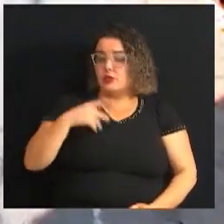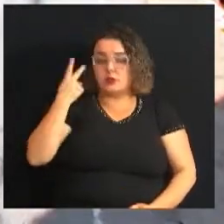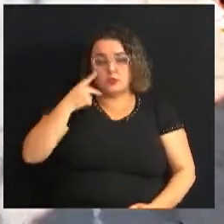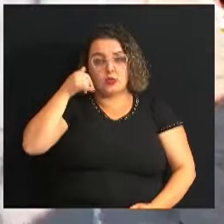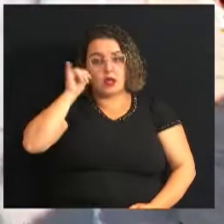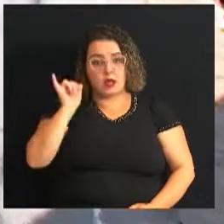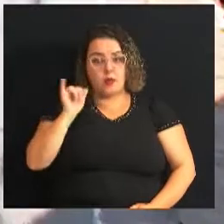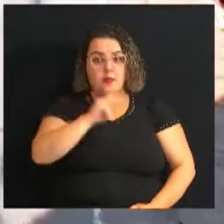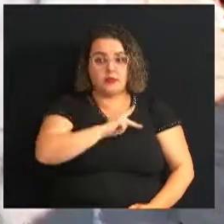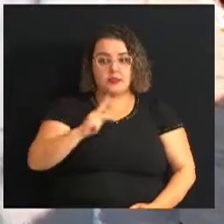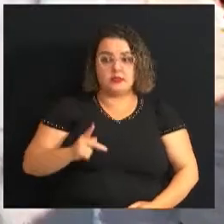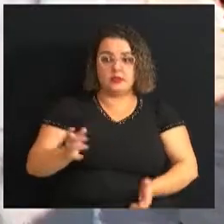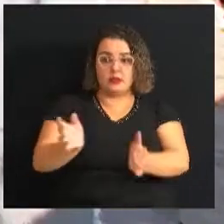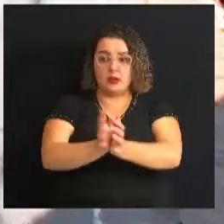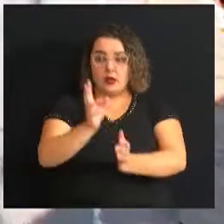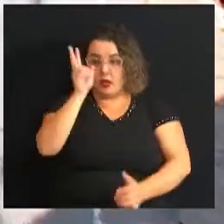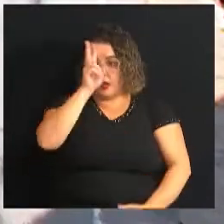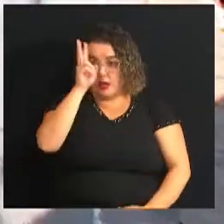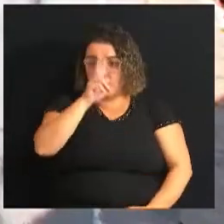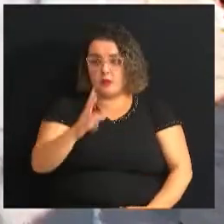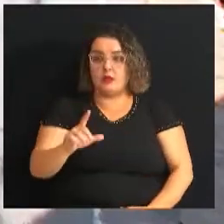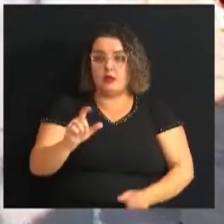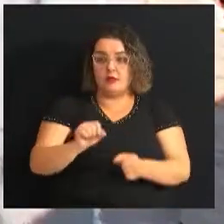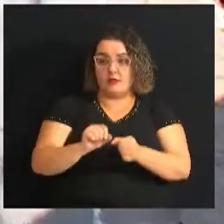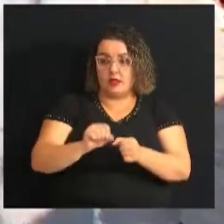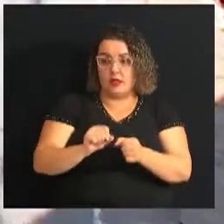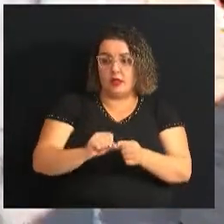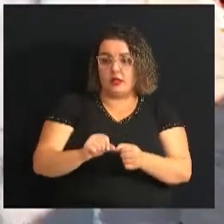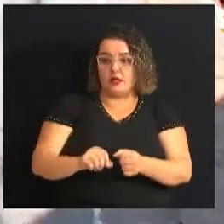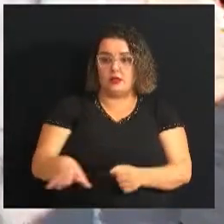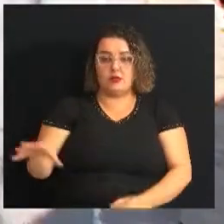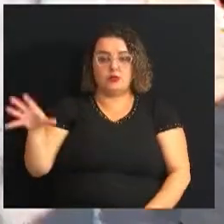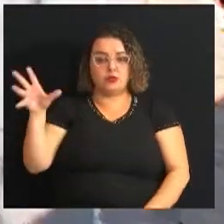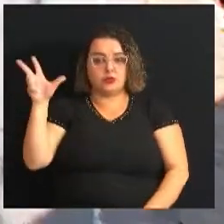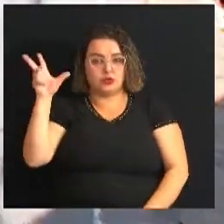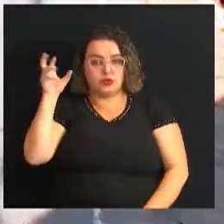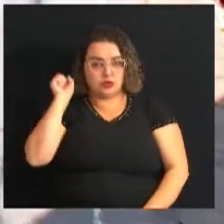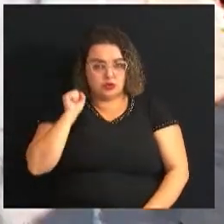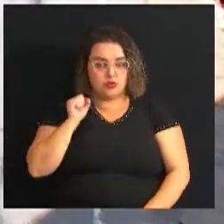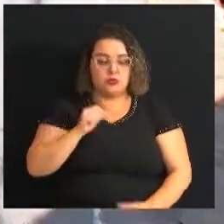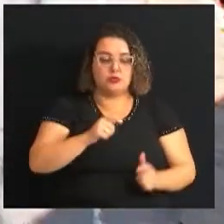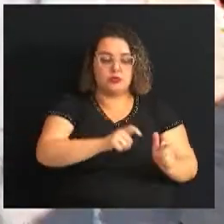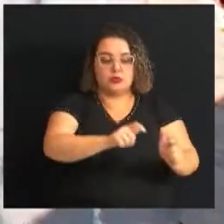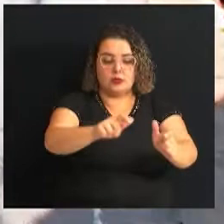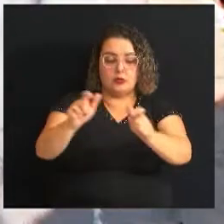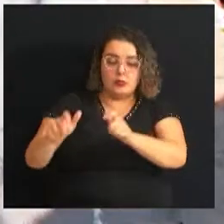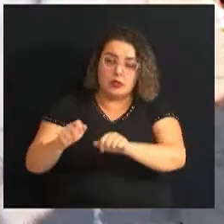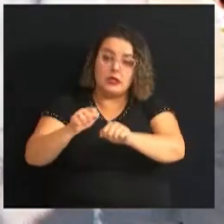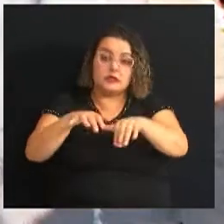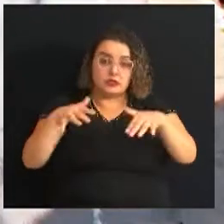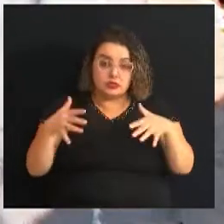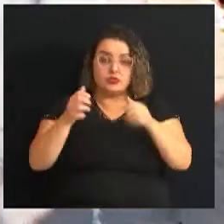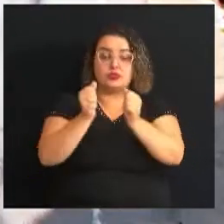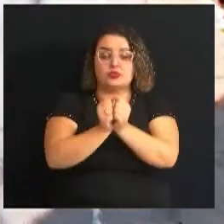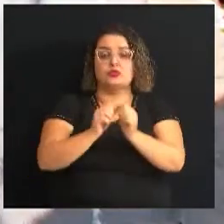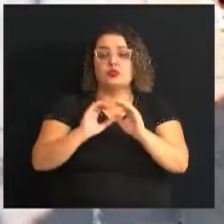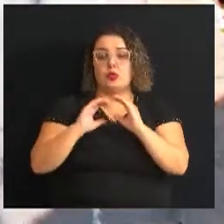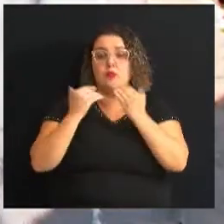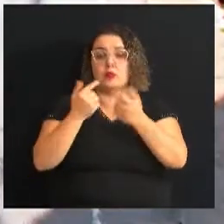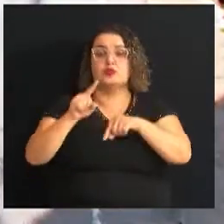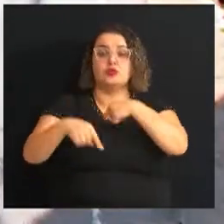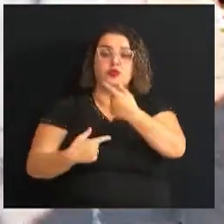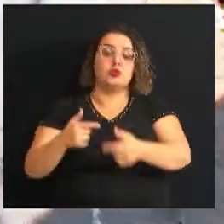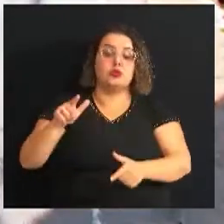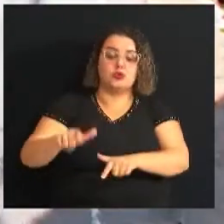da comissão, lembra que foram realizadas escutas locais e audiências em comunidades de outras regiões